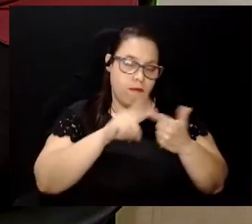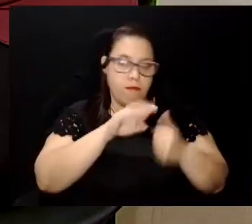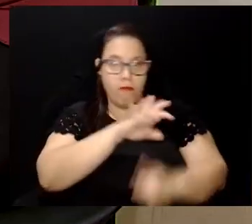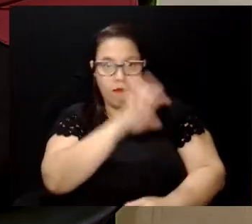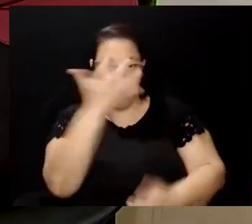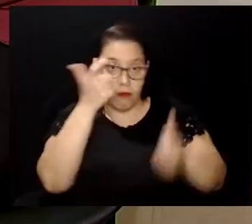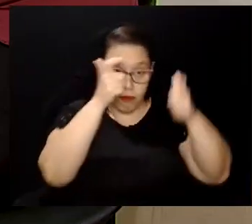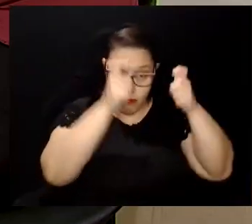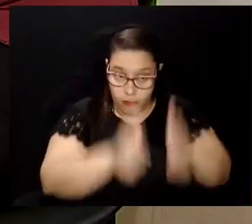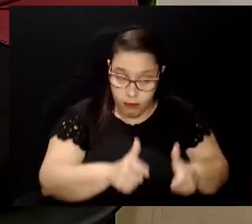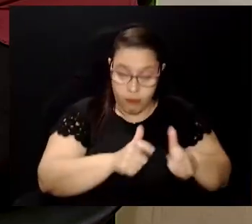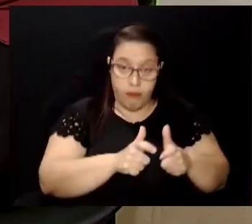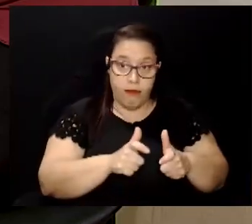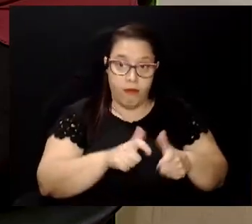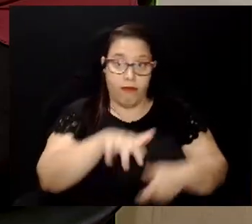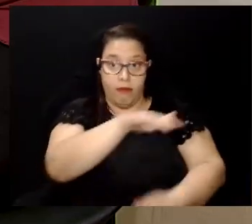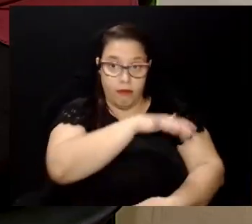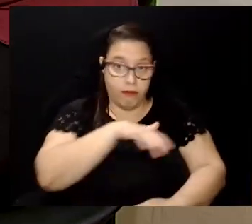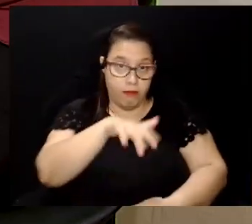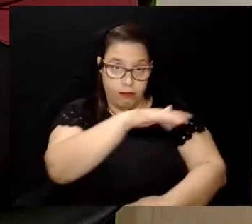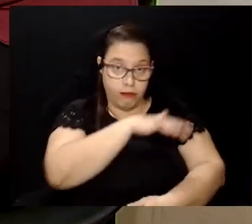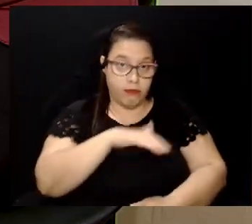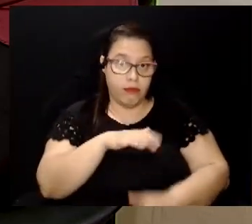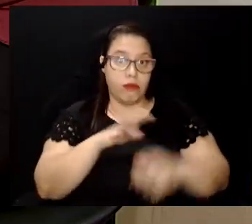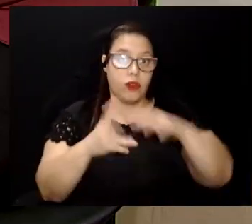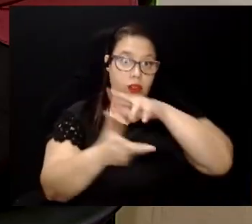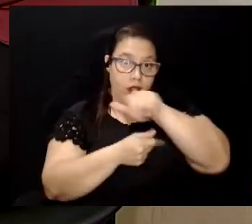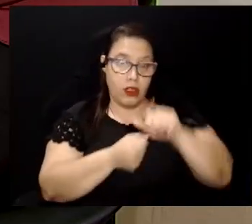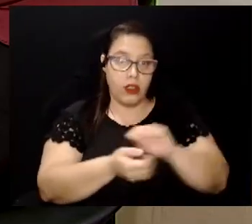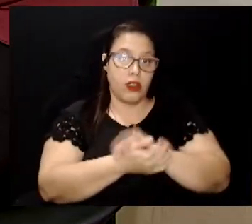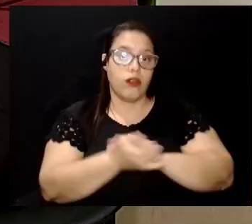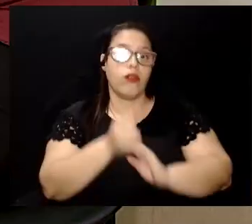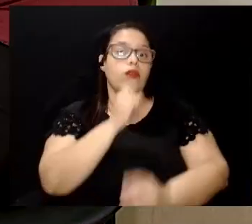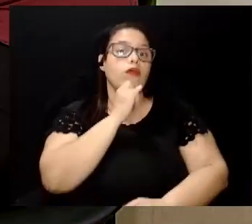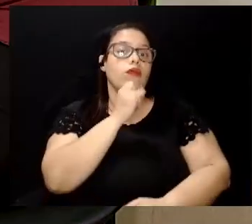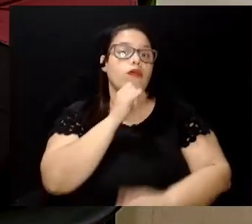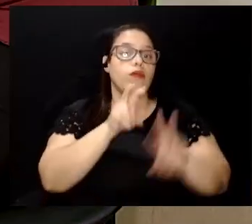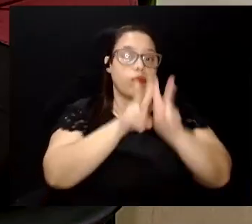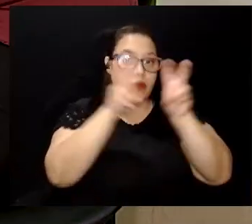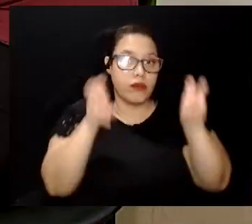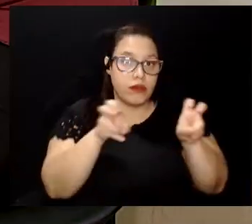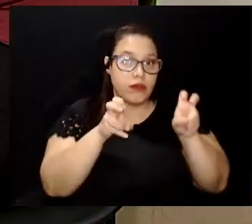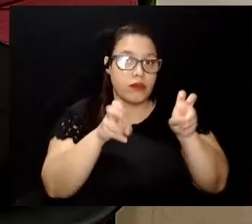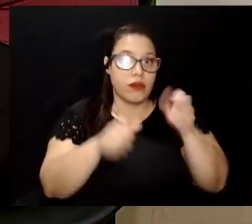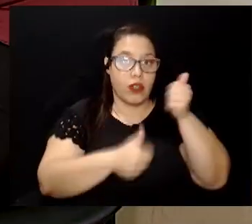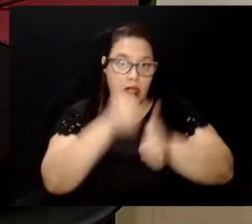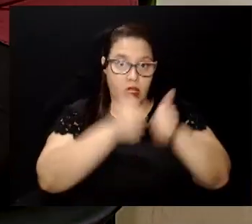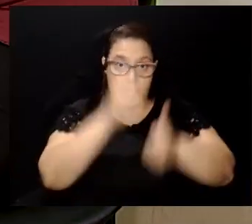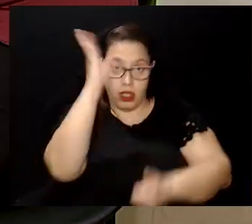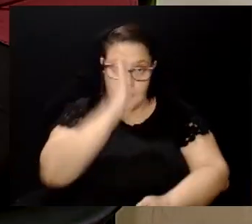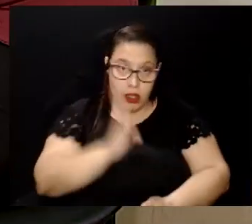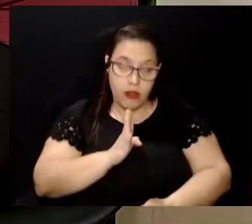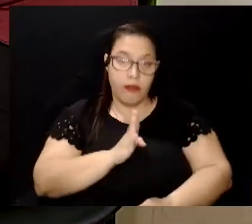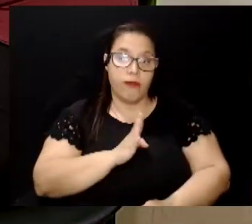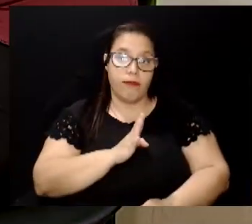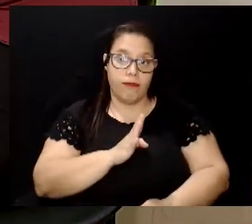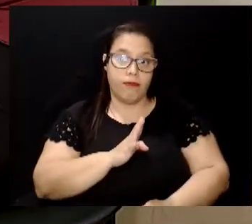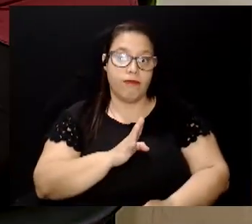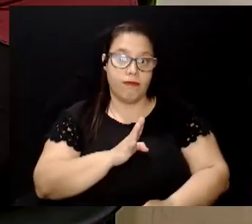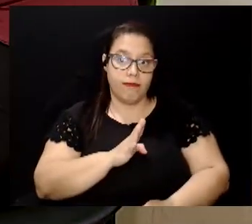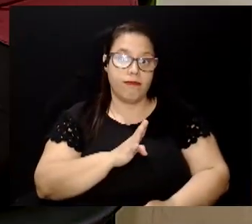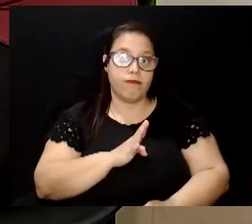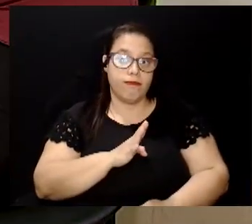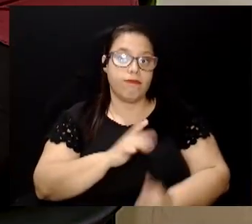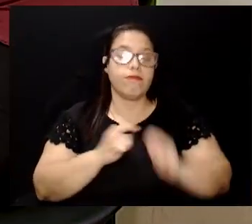que acontecem no mundo. Por exemplo, o tema agora vai ser seleção brasileira. Então a gente vai trazendo com eles, por meio de